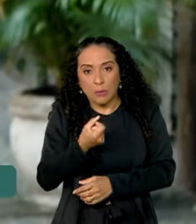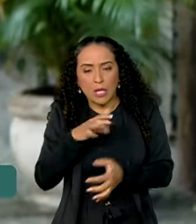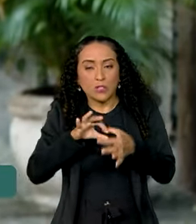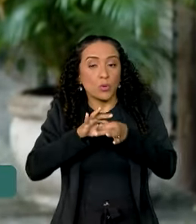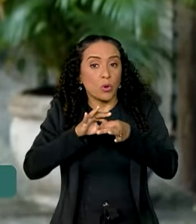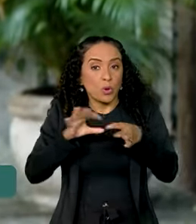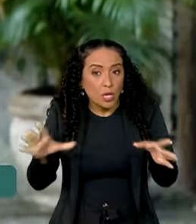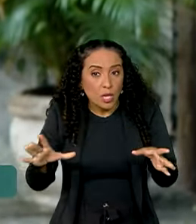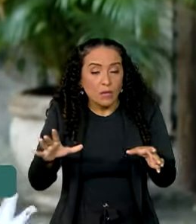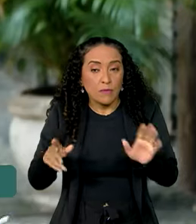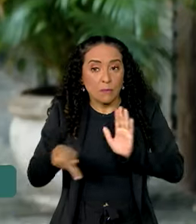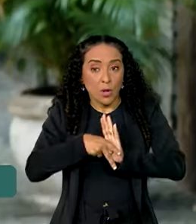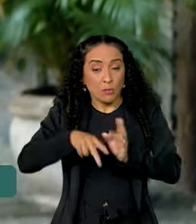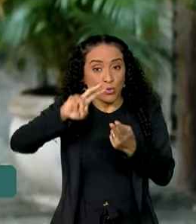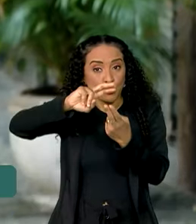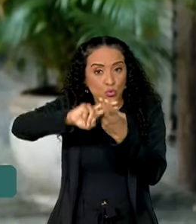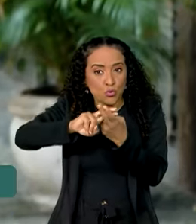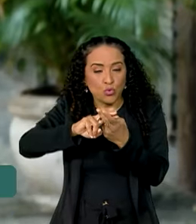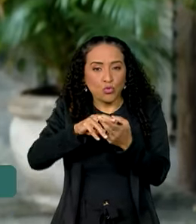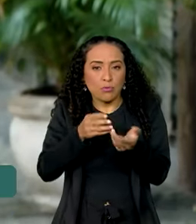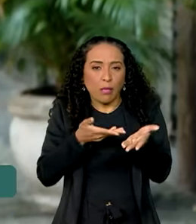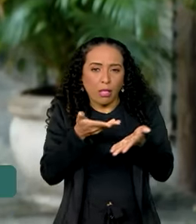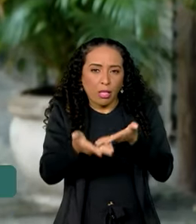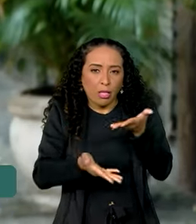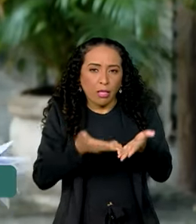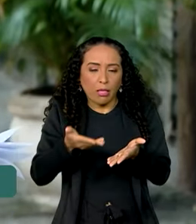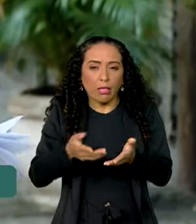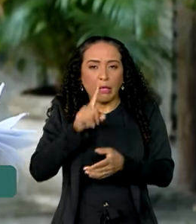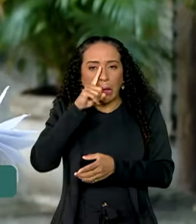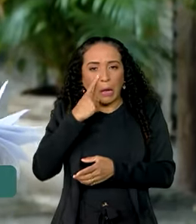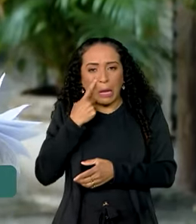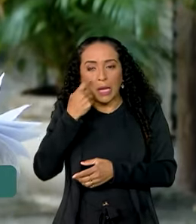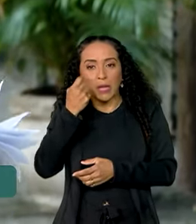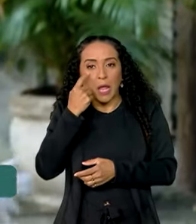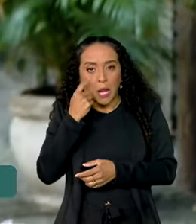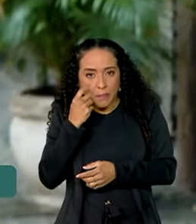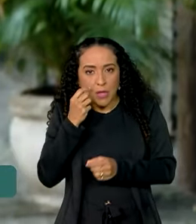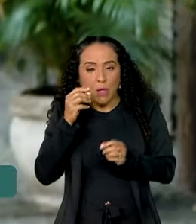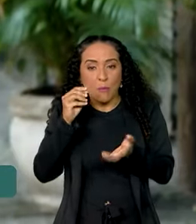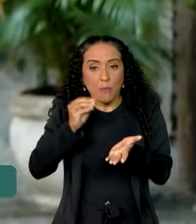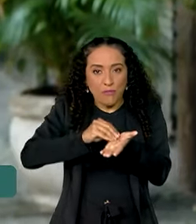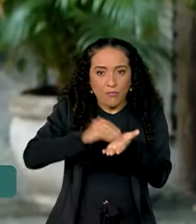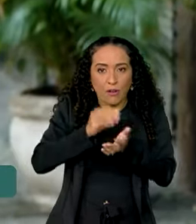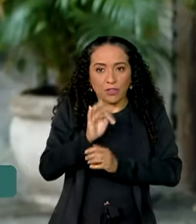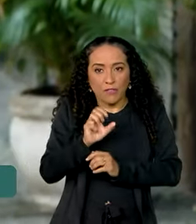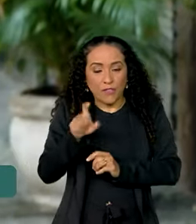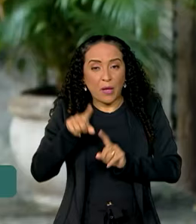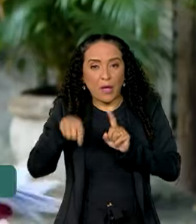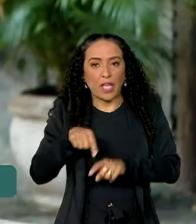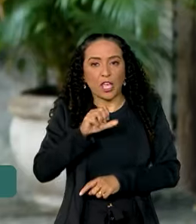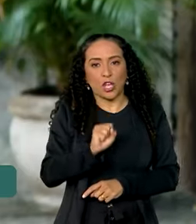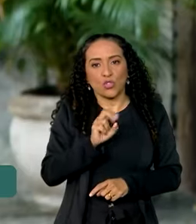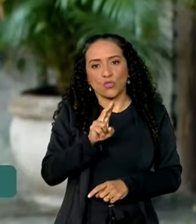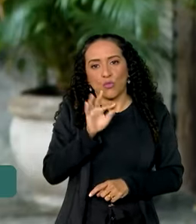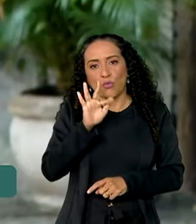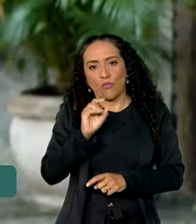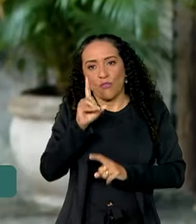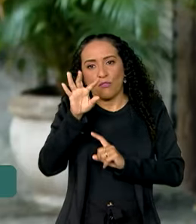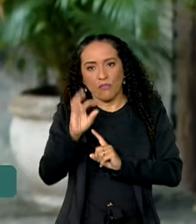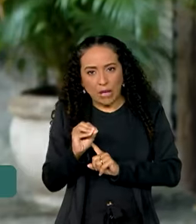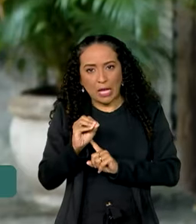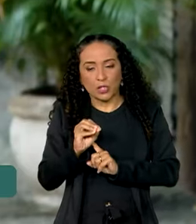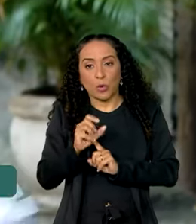disponibilizado pelo SUS para tratar a anemia por falta de ferro era o sulfato ferroso administrado